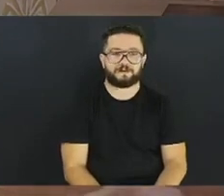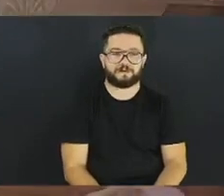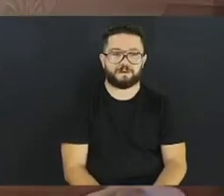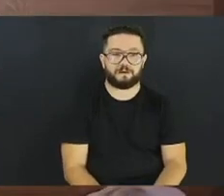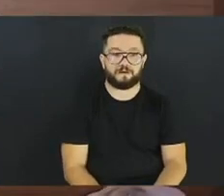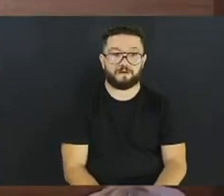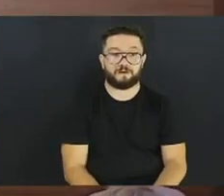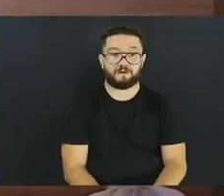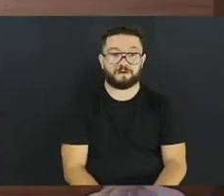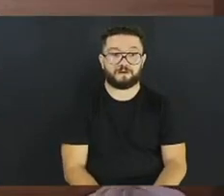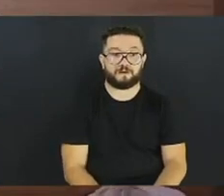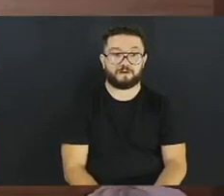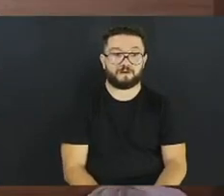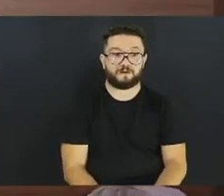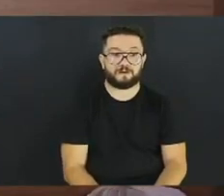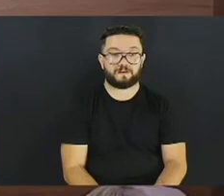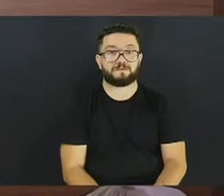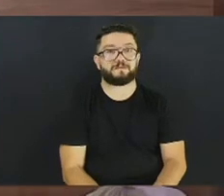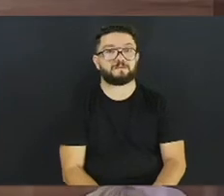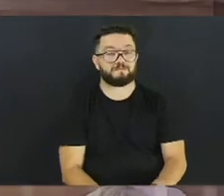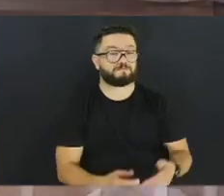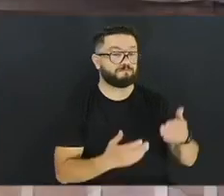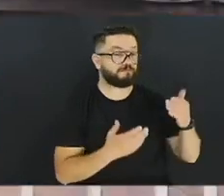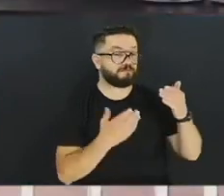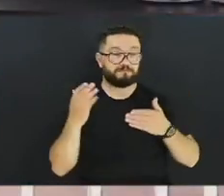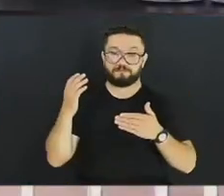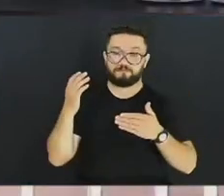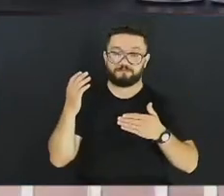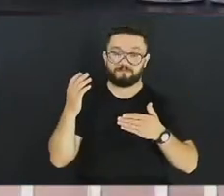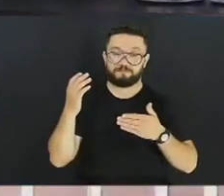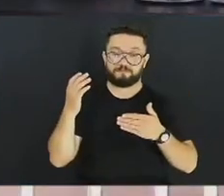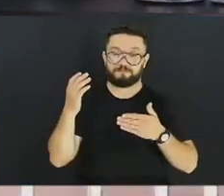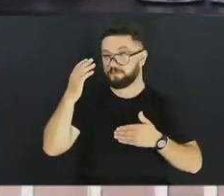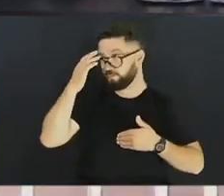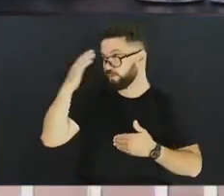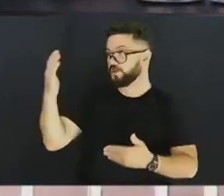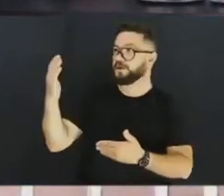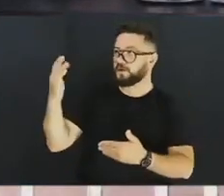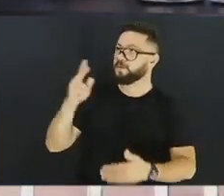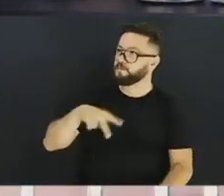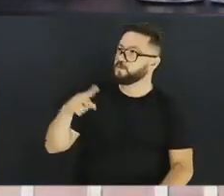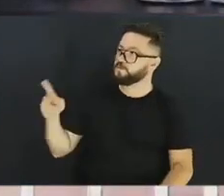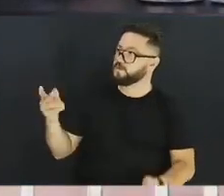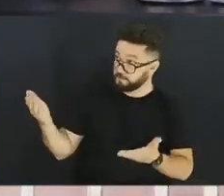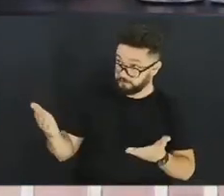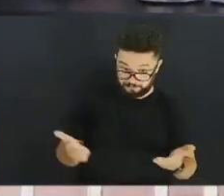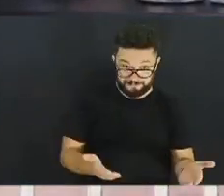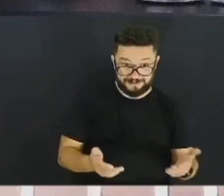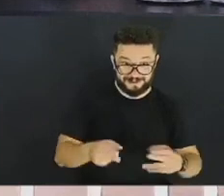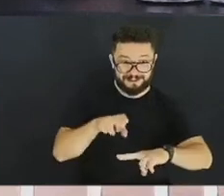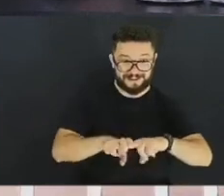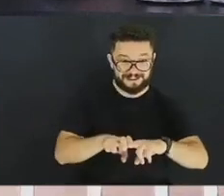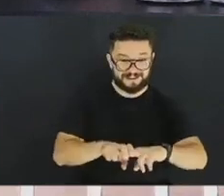Muito obrigado, professor Flávio. Convido para sentar na mesa. Ainda temos, sentar na cadeira da mesa, ainda temos